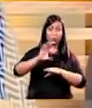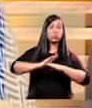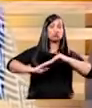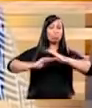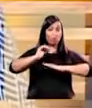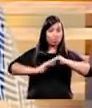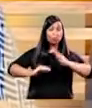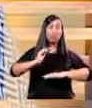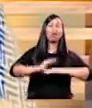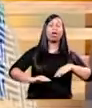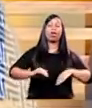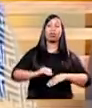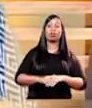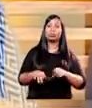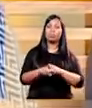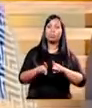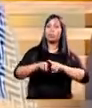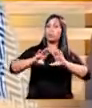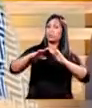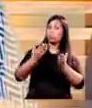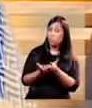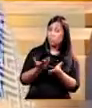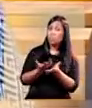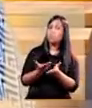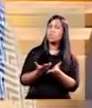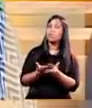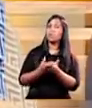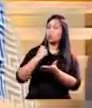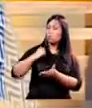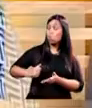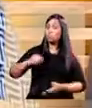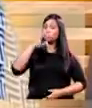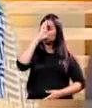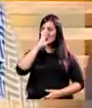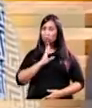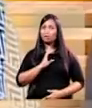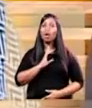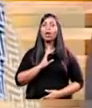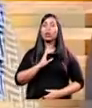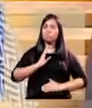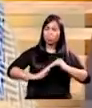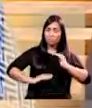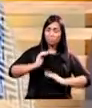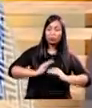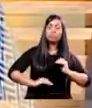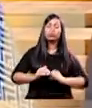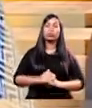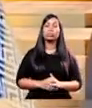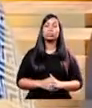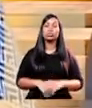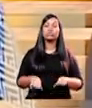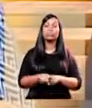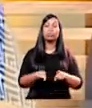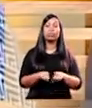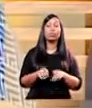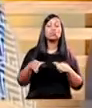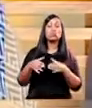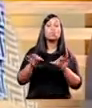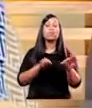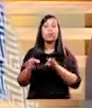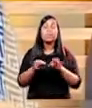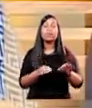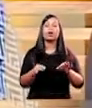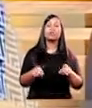cursos profissionalizantes, as escolas que fornecem bolsas gratuitas para cursos profissionalizantes, aquelas entidades